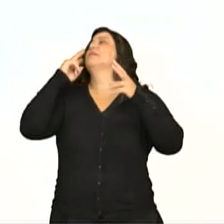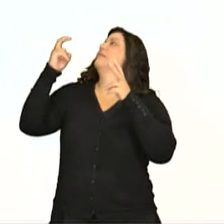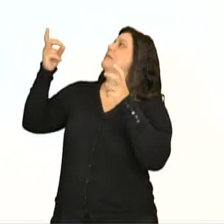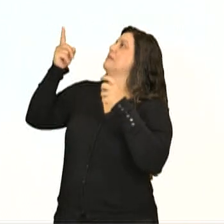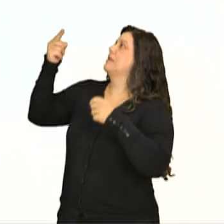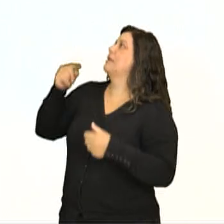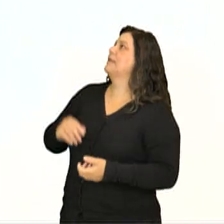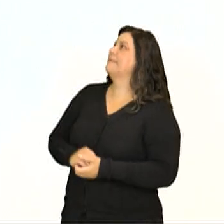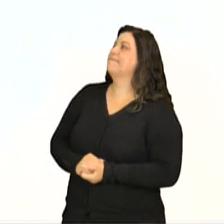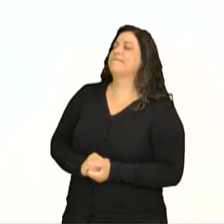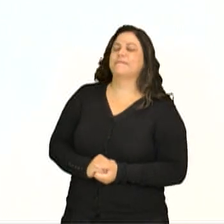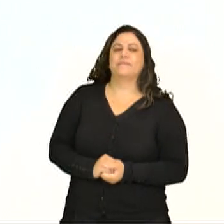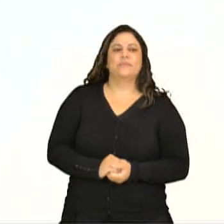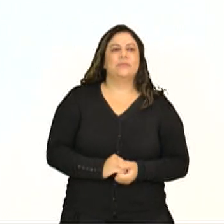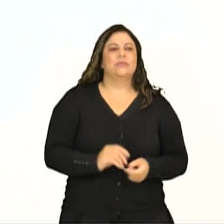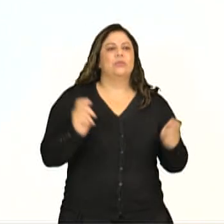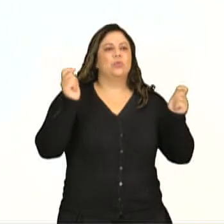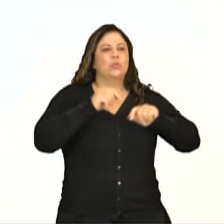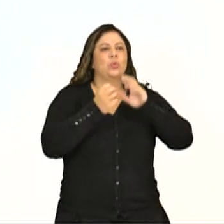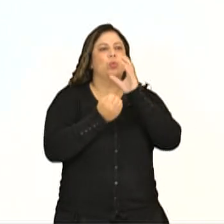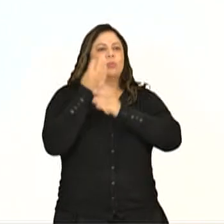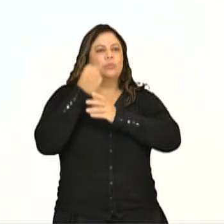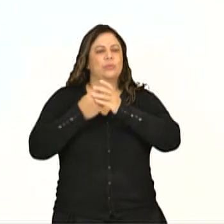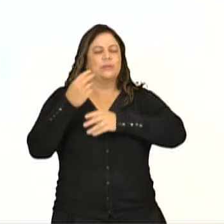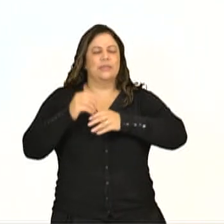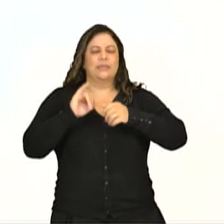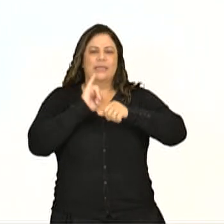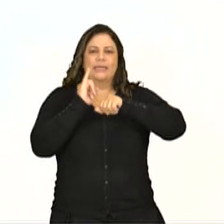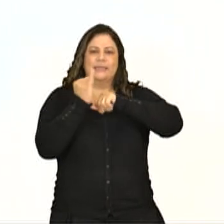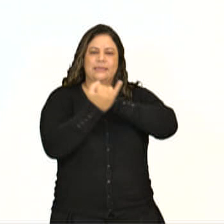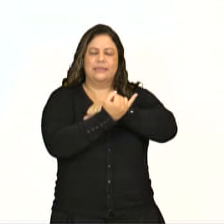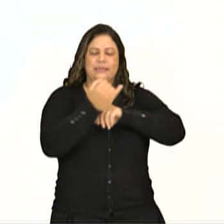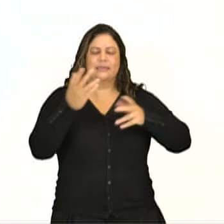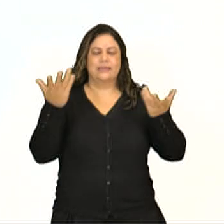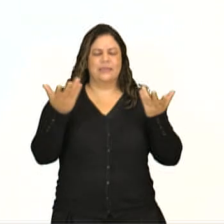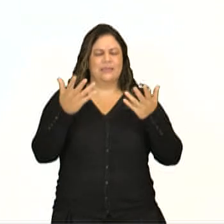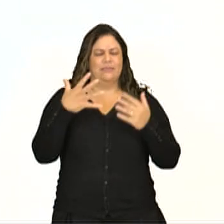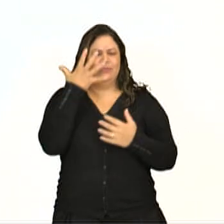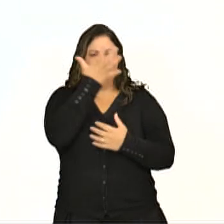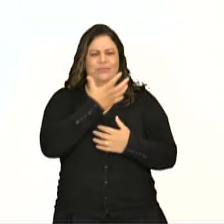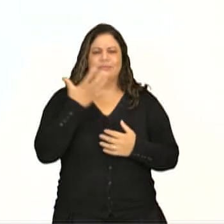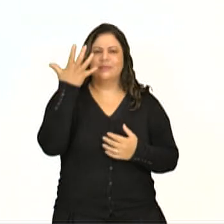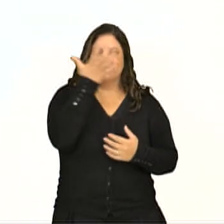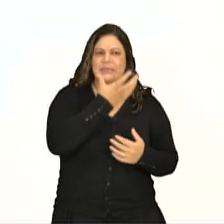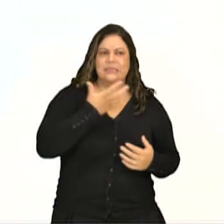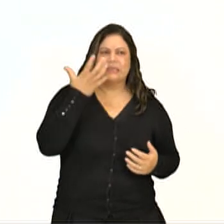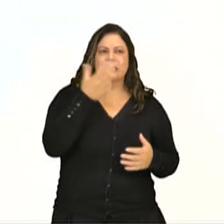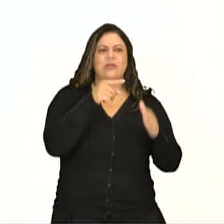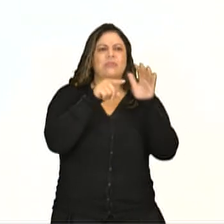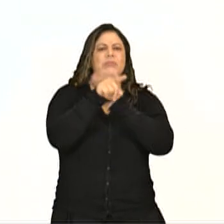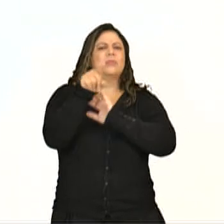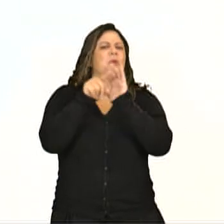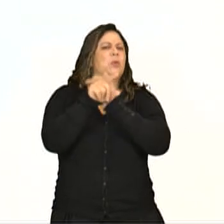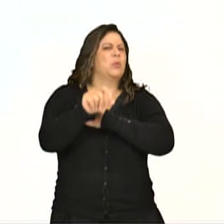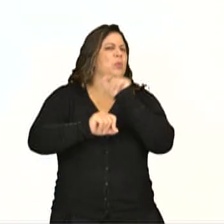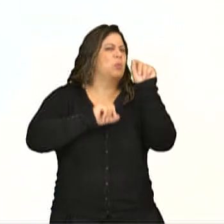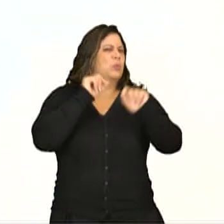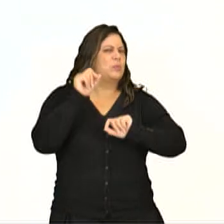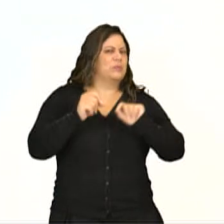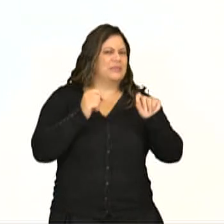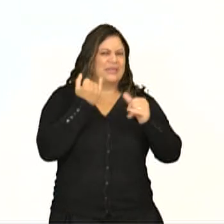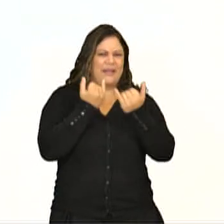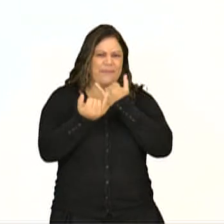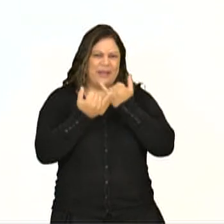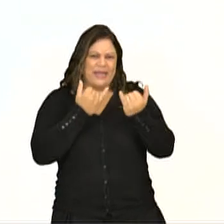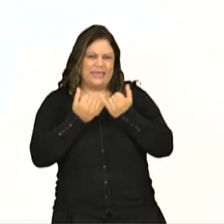Dominicana. Ele é um estilo muito sensual e nós costumamos perguntar assim, será que ele é um parente da